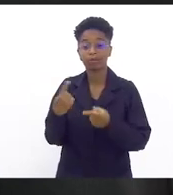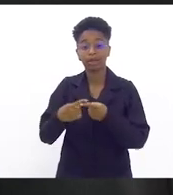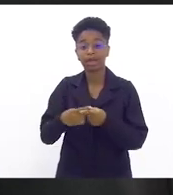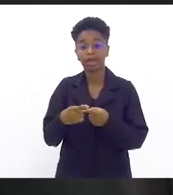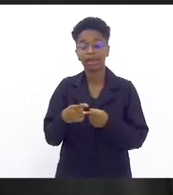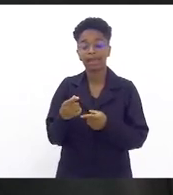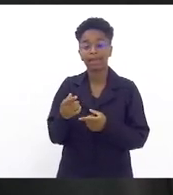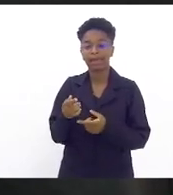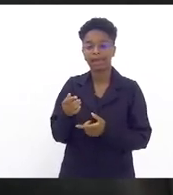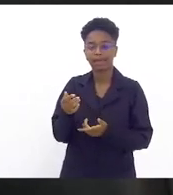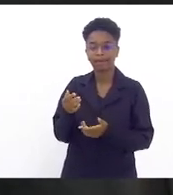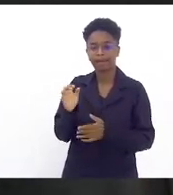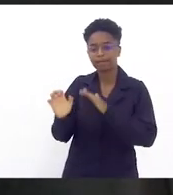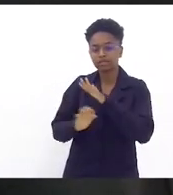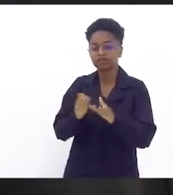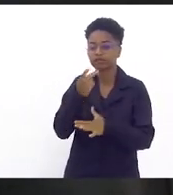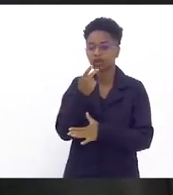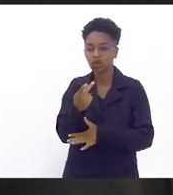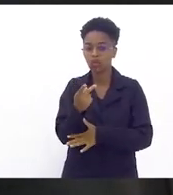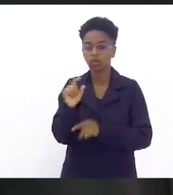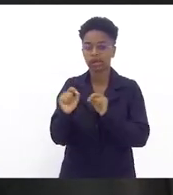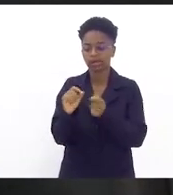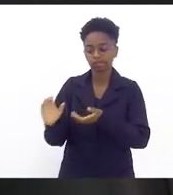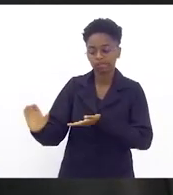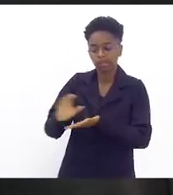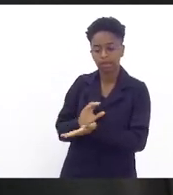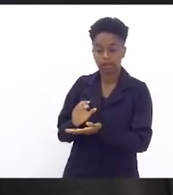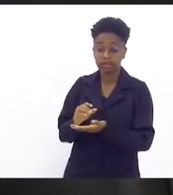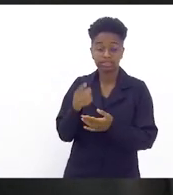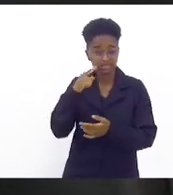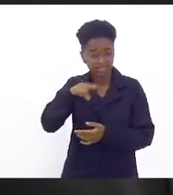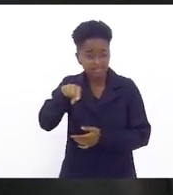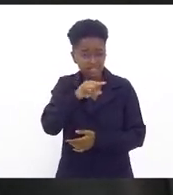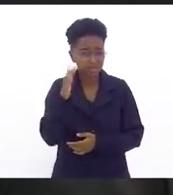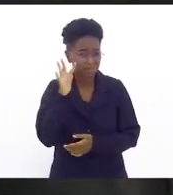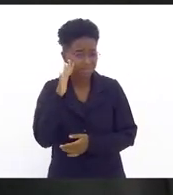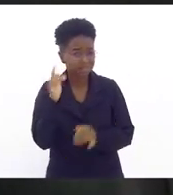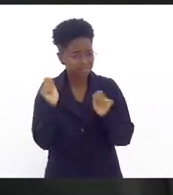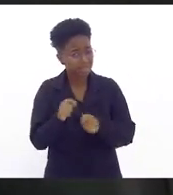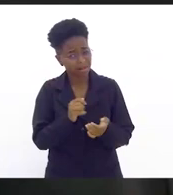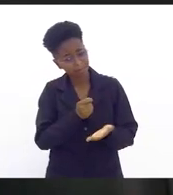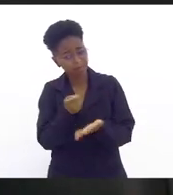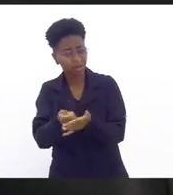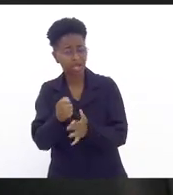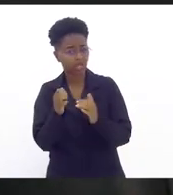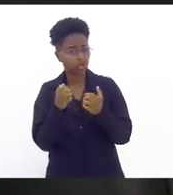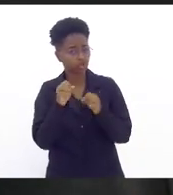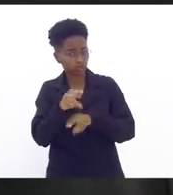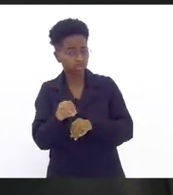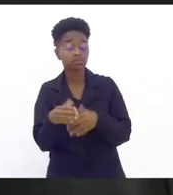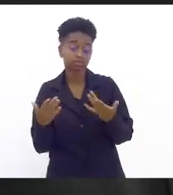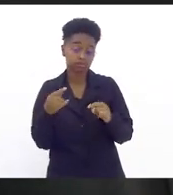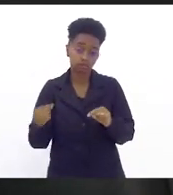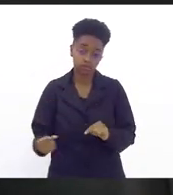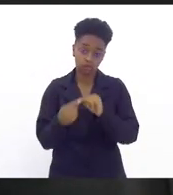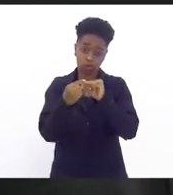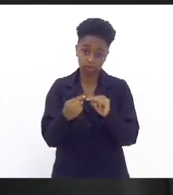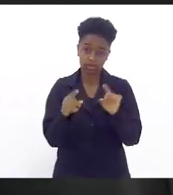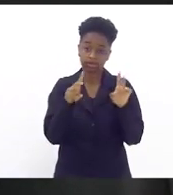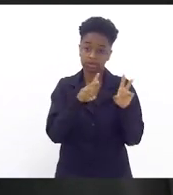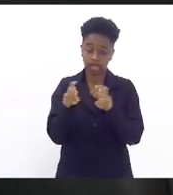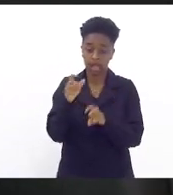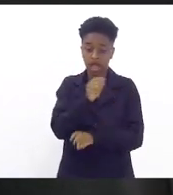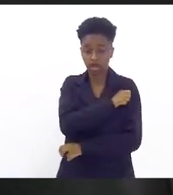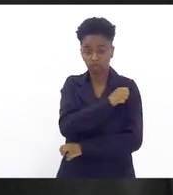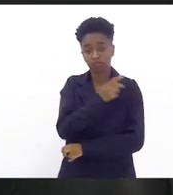deficitária imagina que esse 1 bilhão podia tá sendo investido na educação então tem tudo a ver então a colocação feita pelos